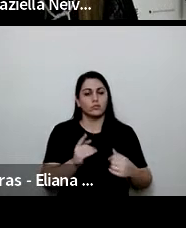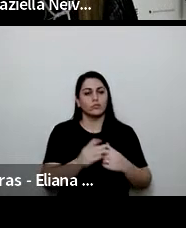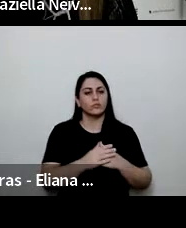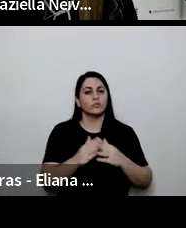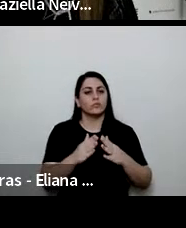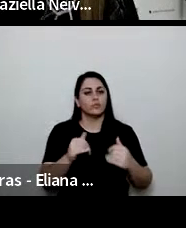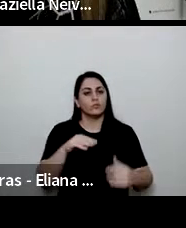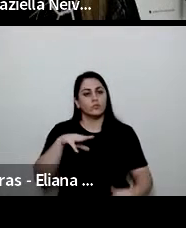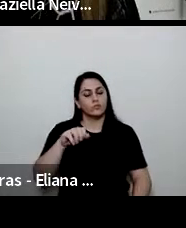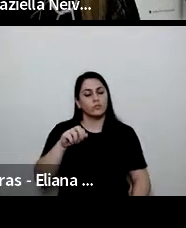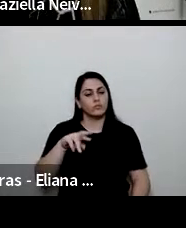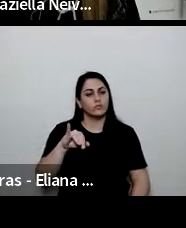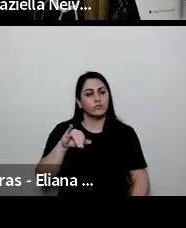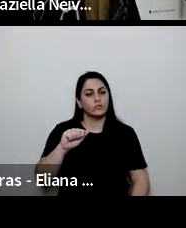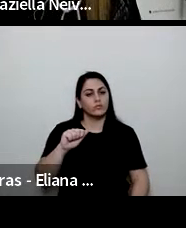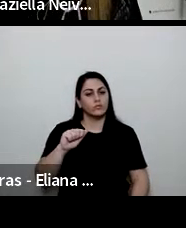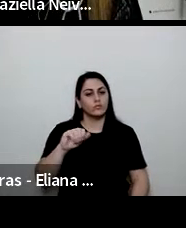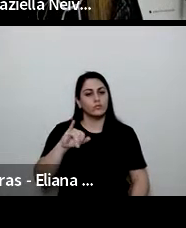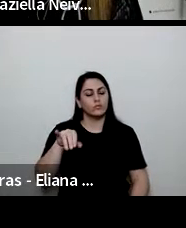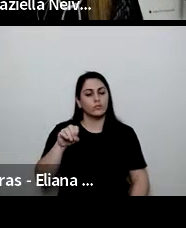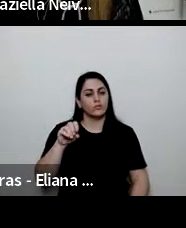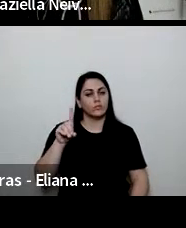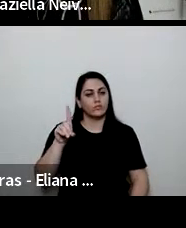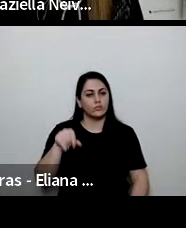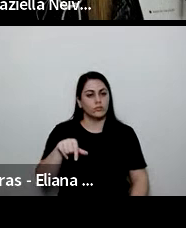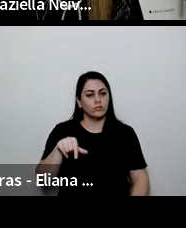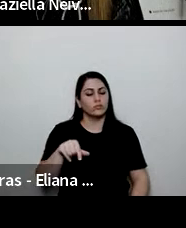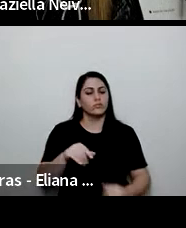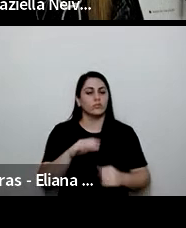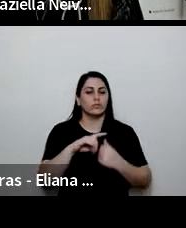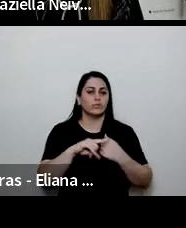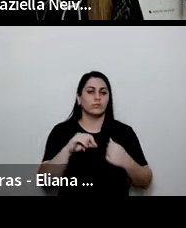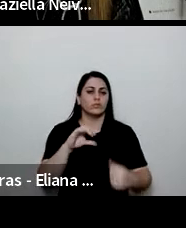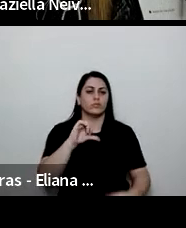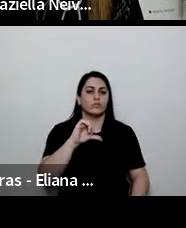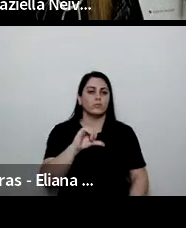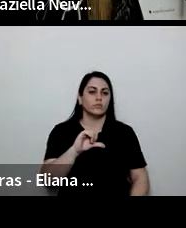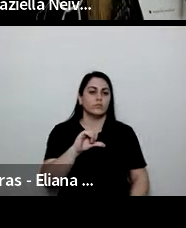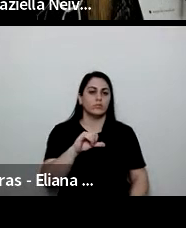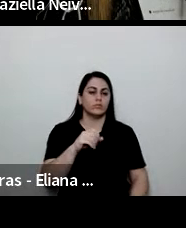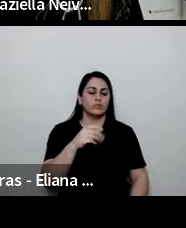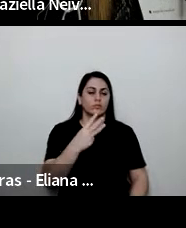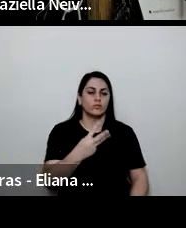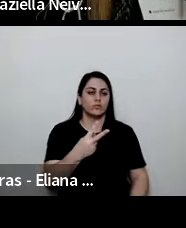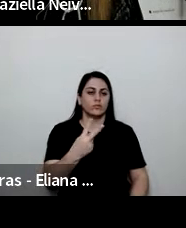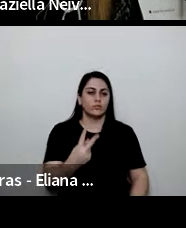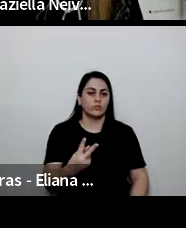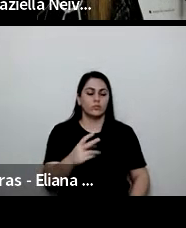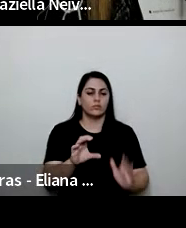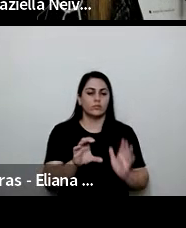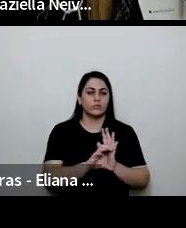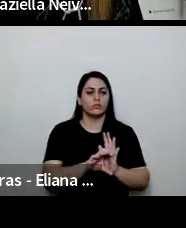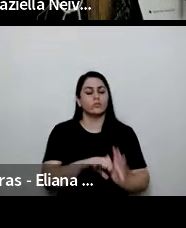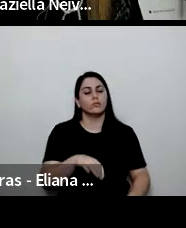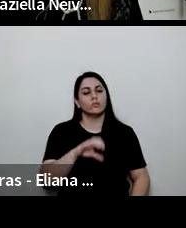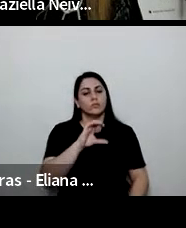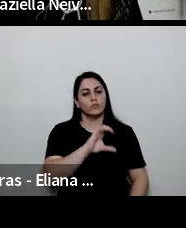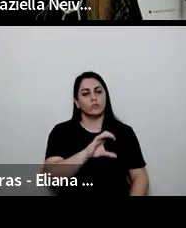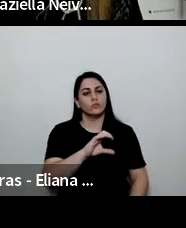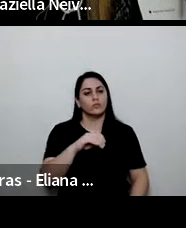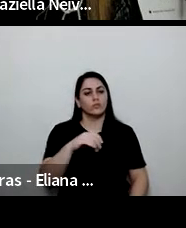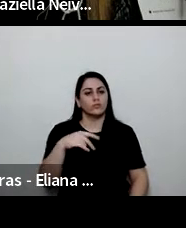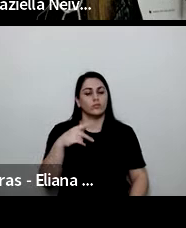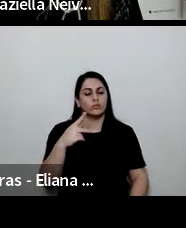Maria José dos Santos Moreira com fulcro no artigo 932 esses o trecho do Código Processo Civil por semana e